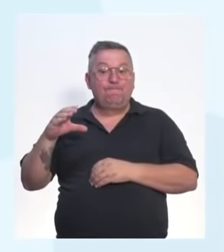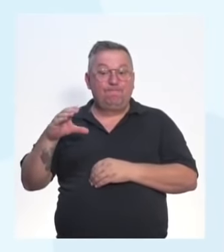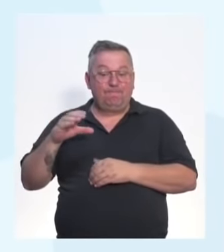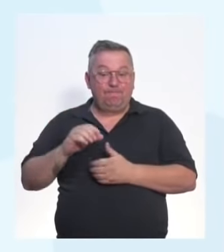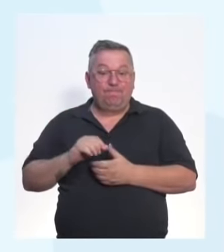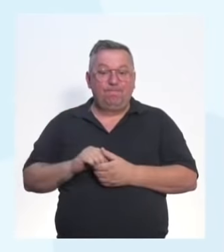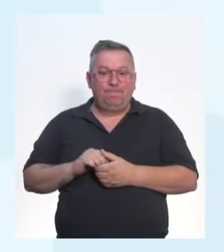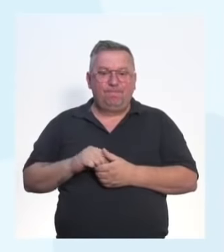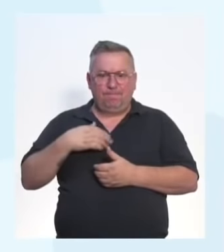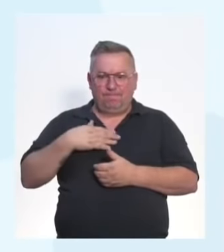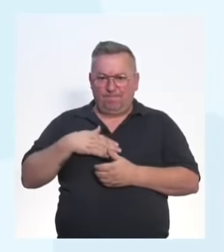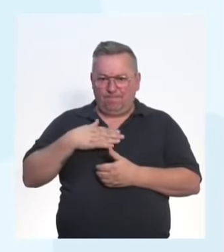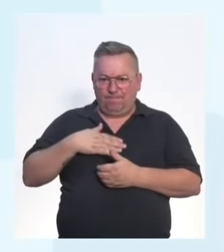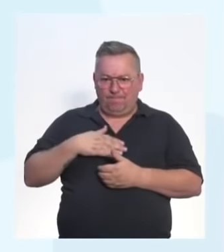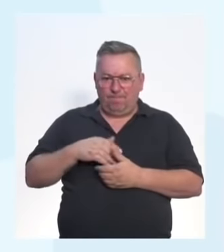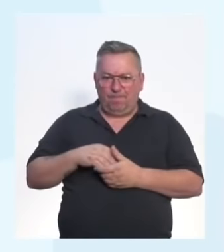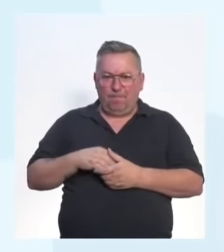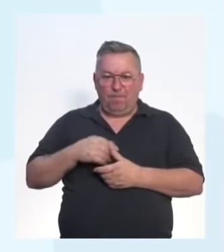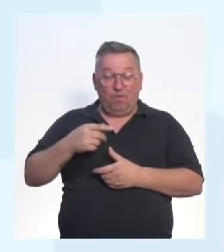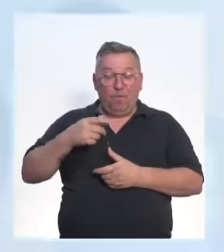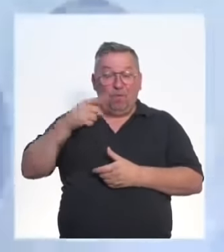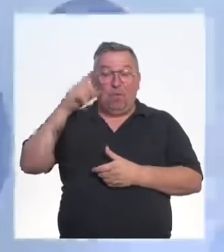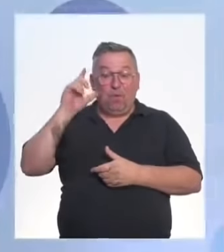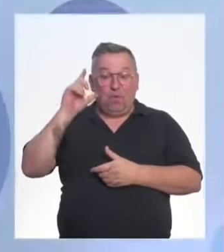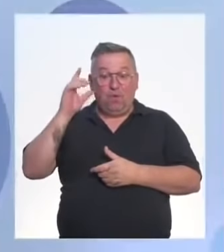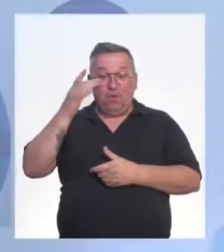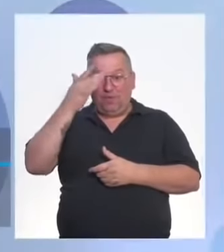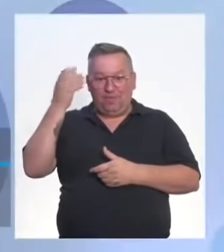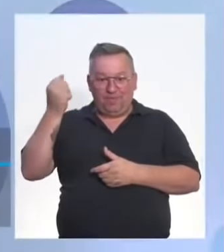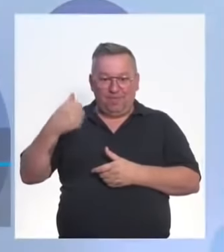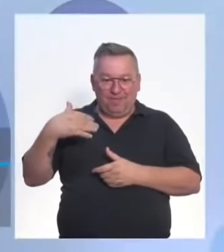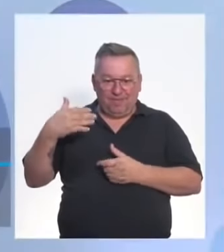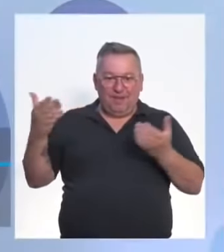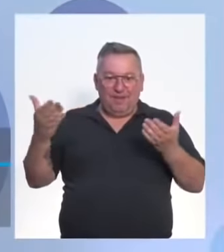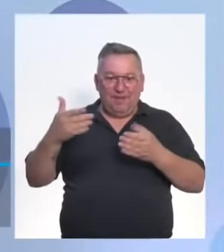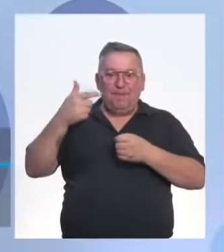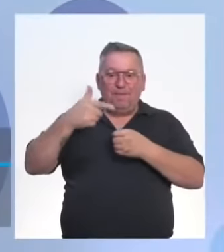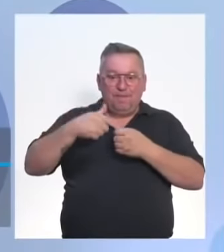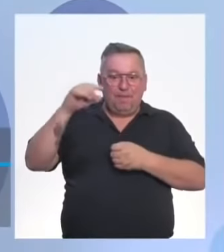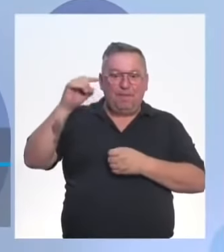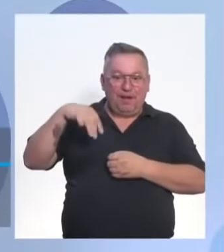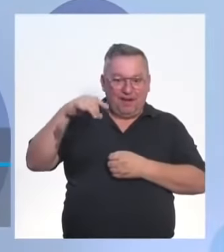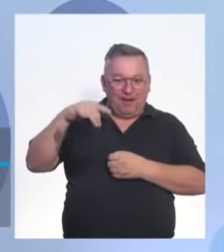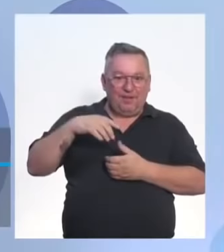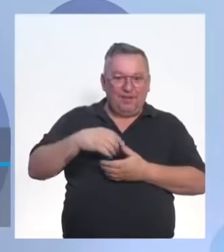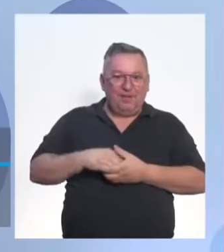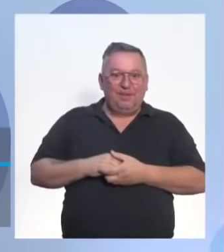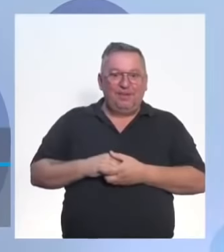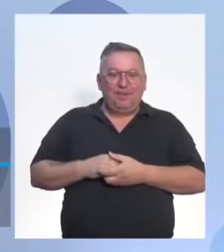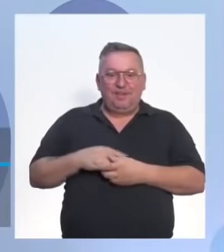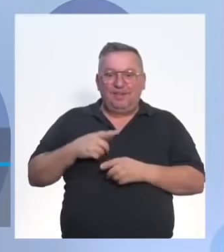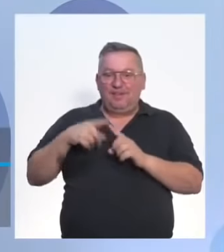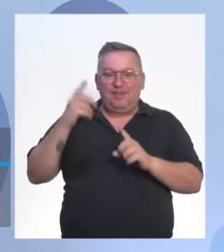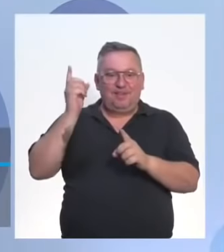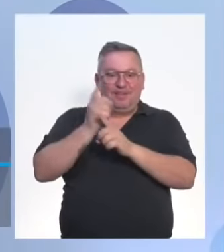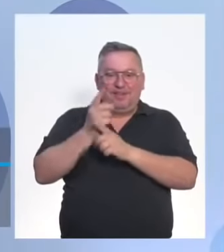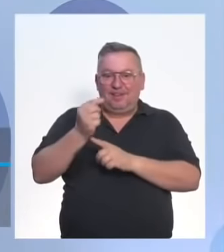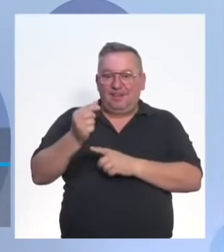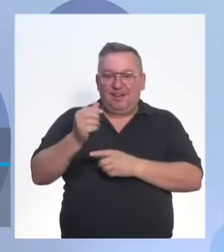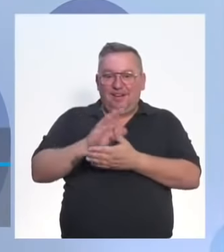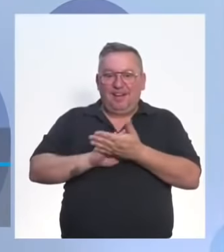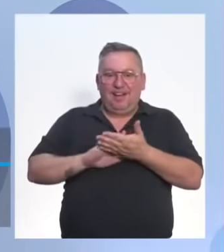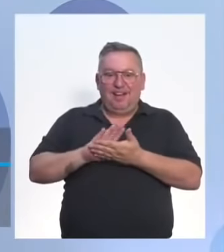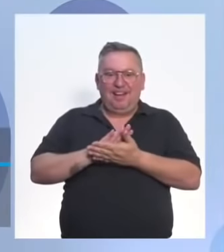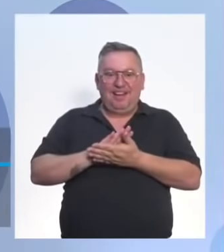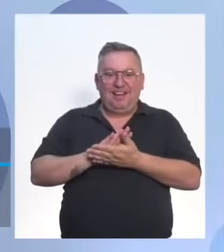3,89. Tranquilinho? Se ontem a mortadela estava caro, hoje a gasolina está barata. Porque barata? eu Sério? não acho esse preço